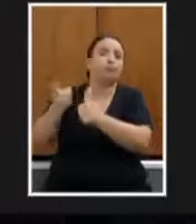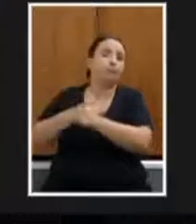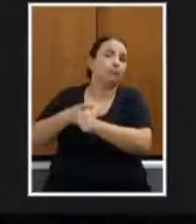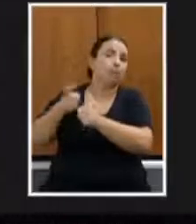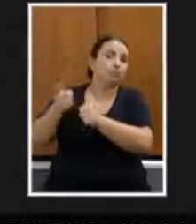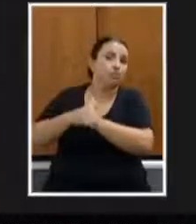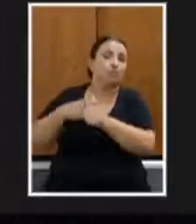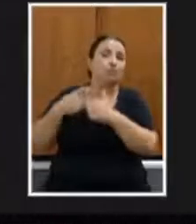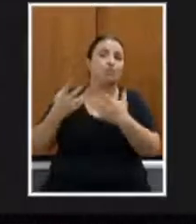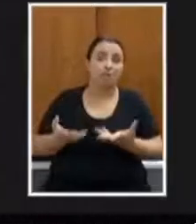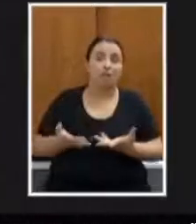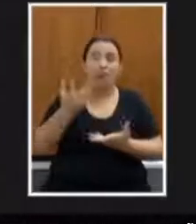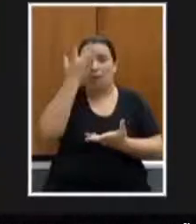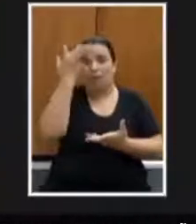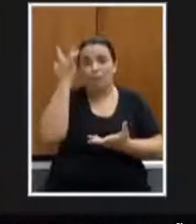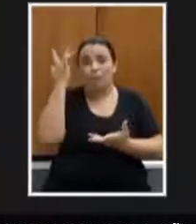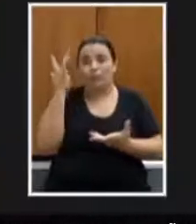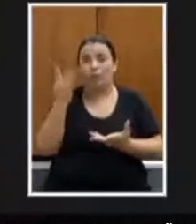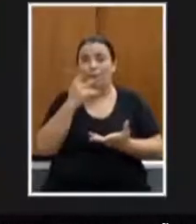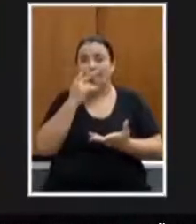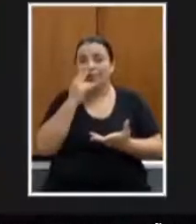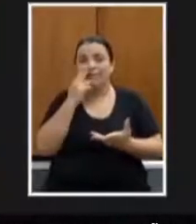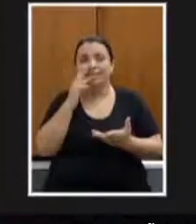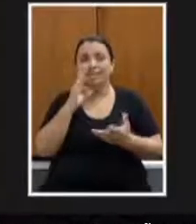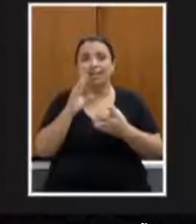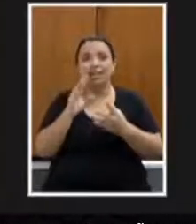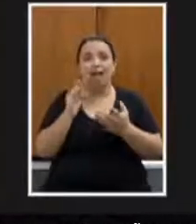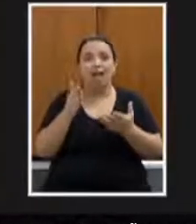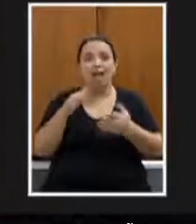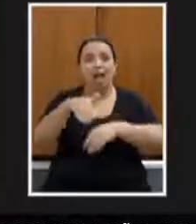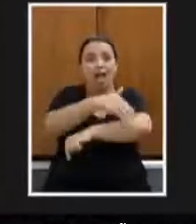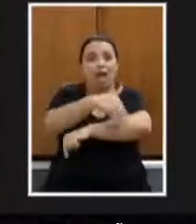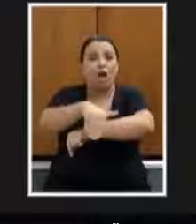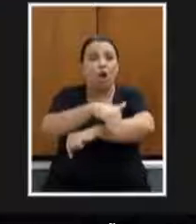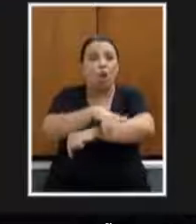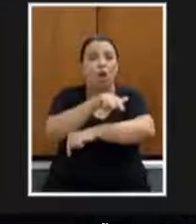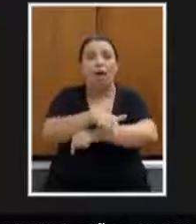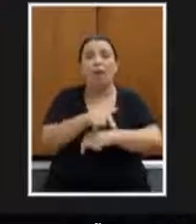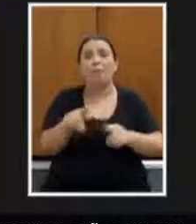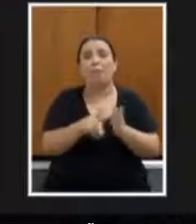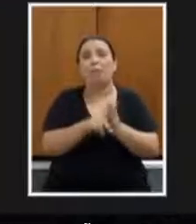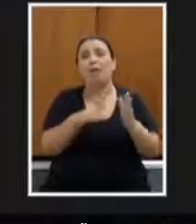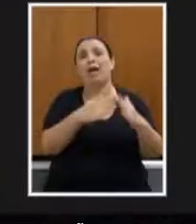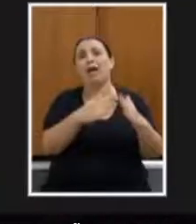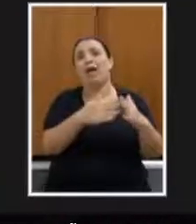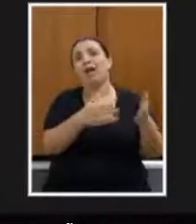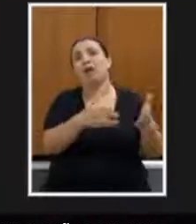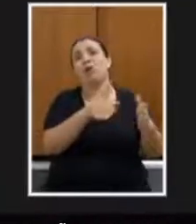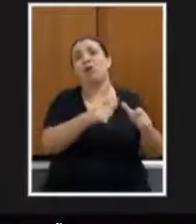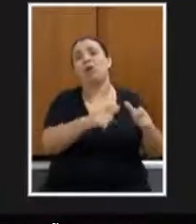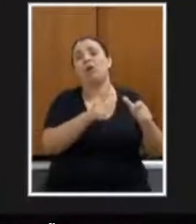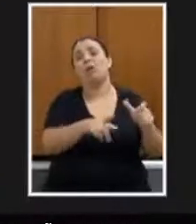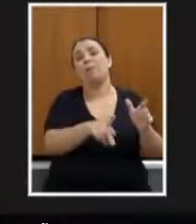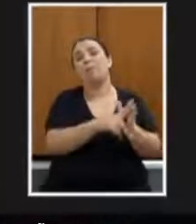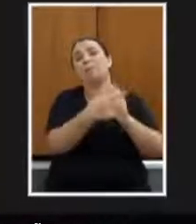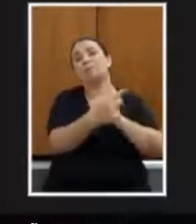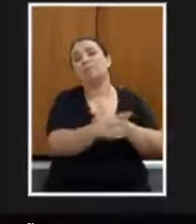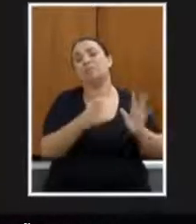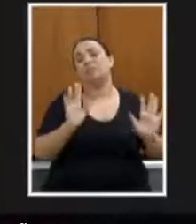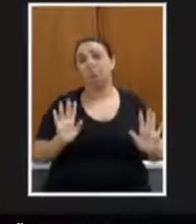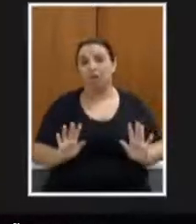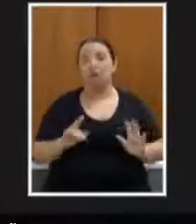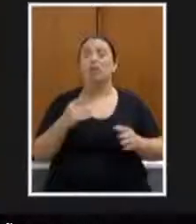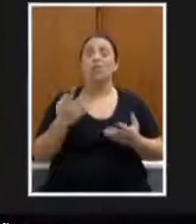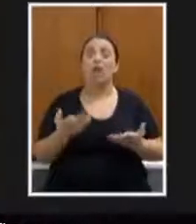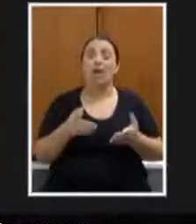seu ambiente familiar. Então, aprovar um projeto desse também é dar atenção a uma política social importante, que são as pessoas em